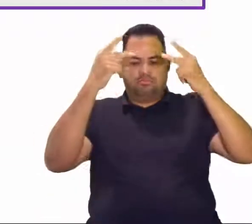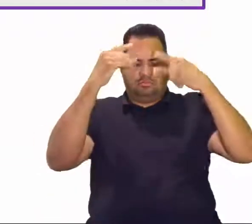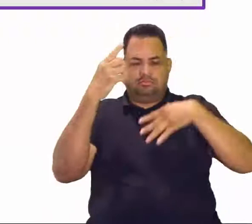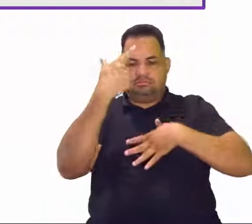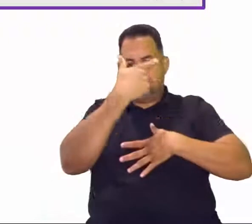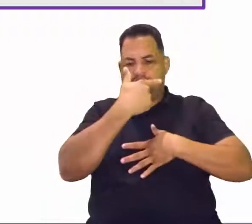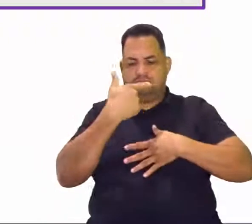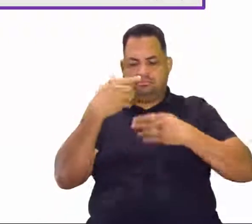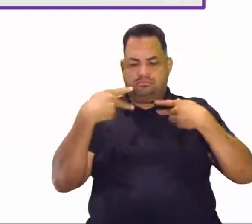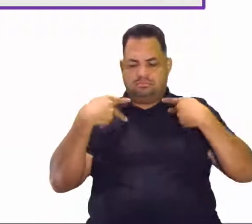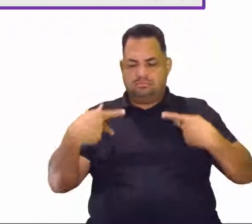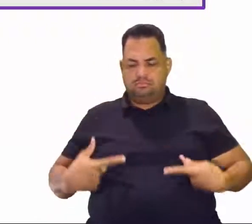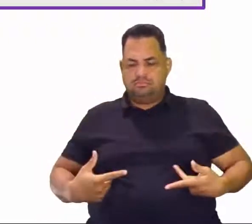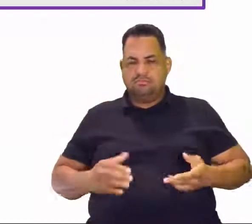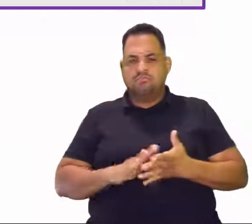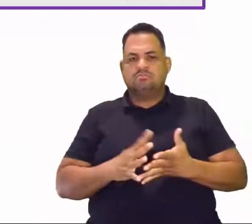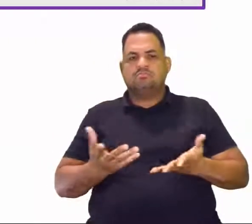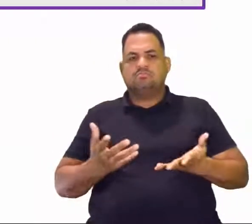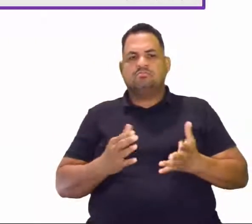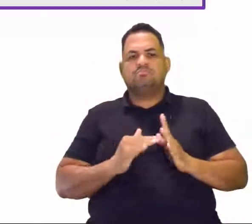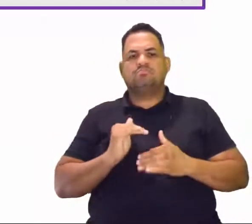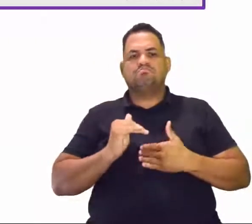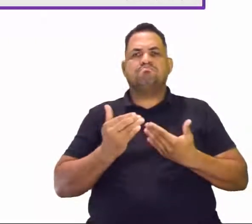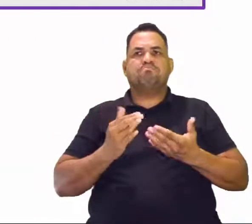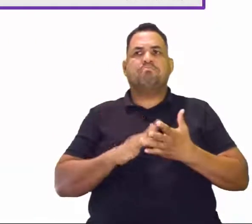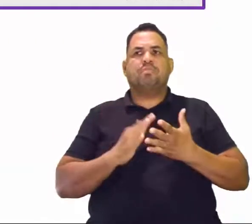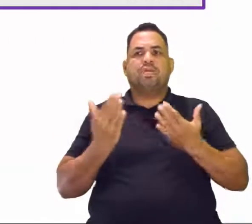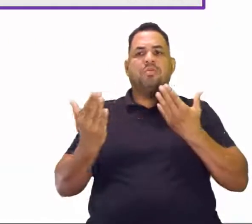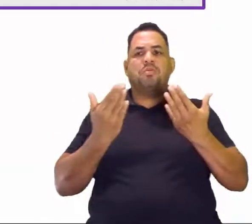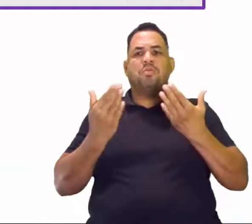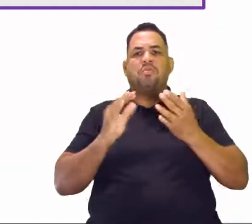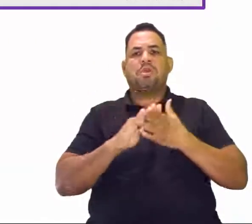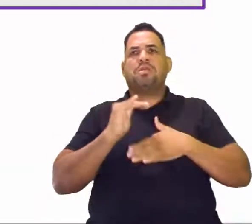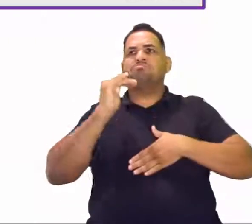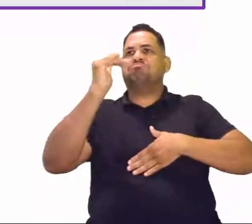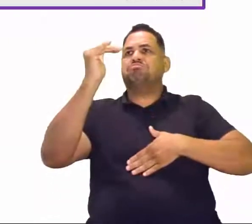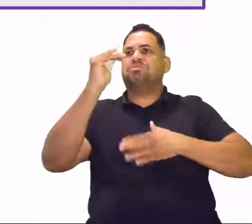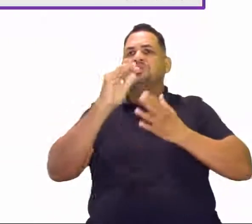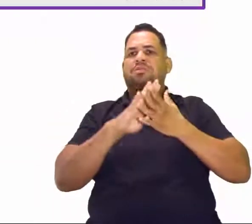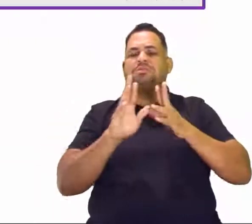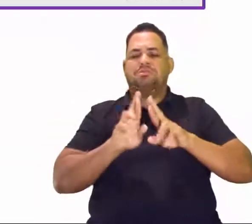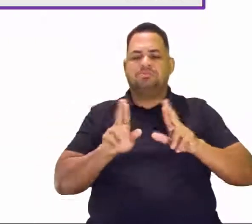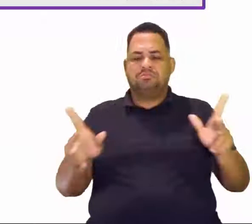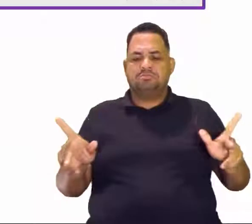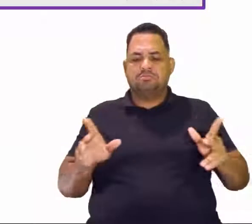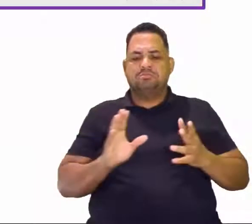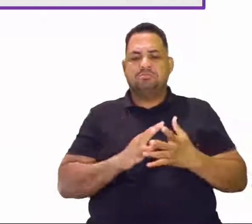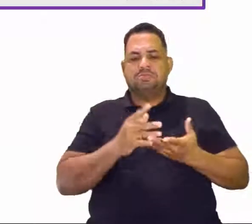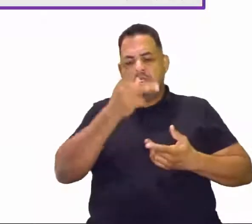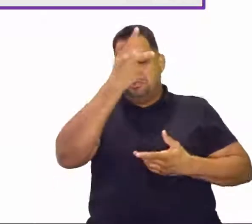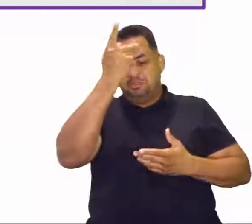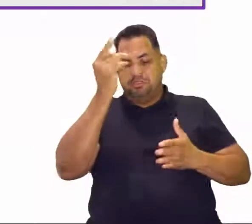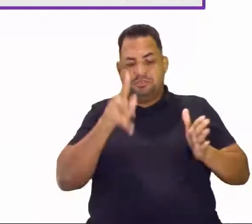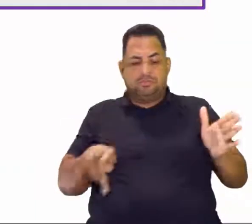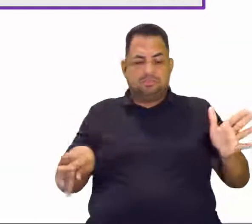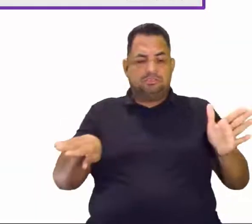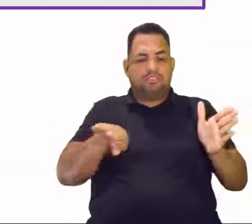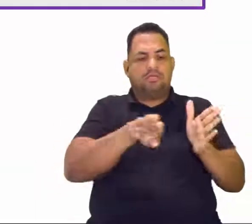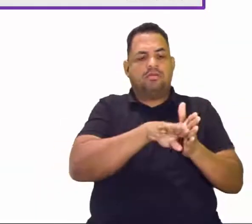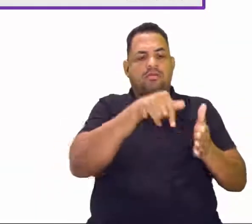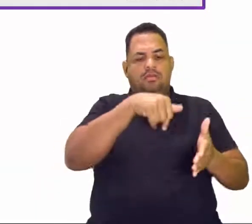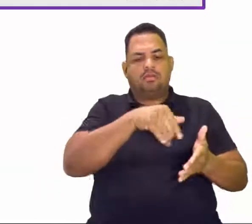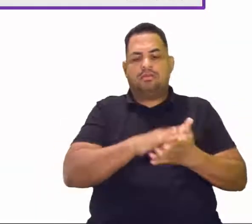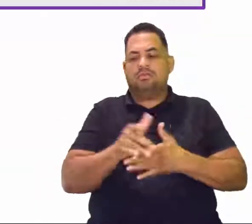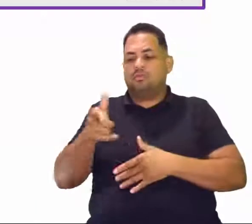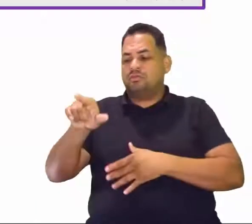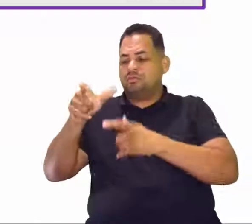físicas foram usadas como rótulo para sua posição de superioridade diferenciando ali os colonizadores e